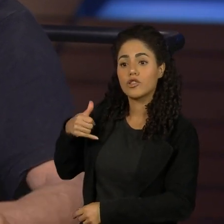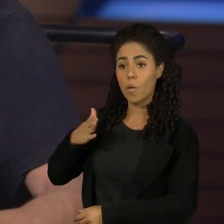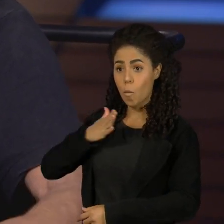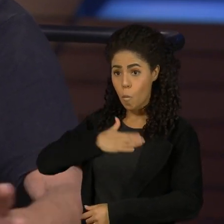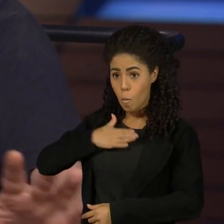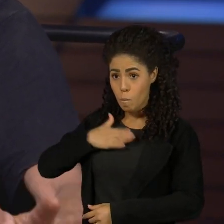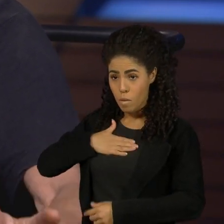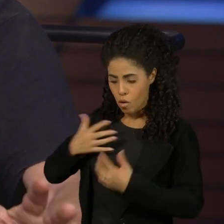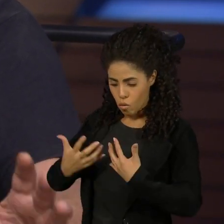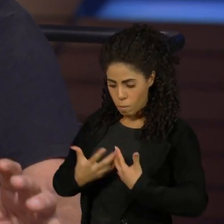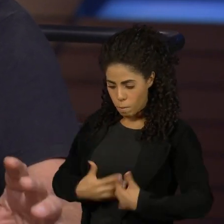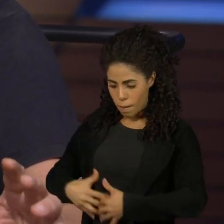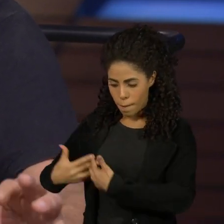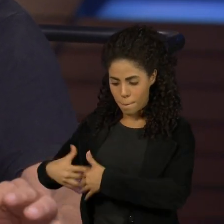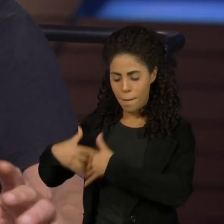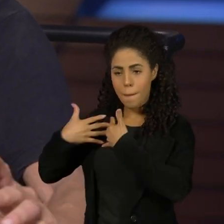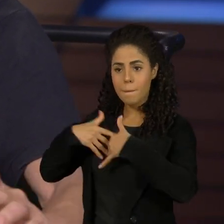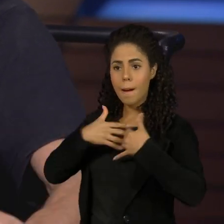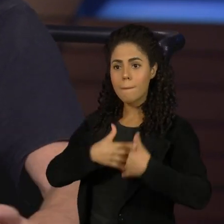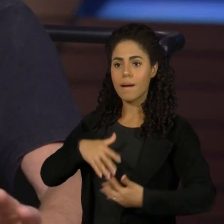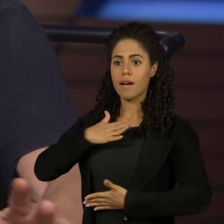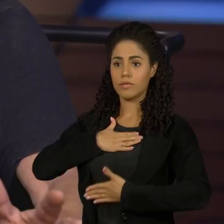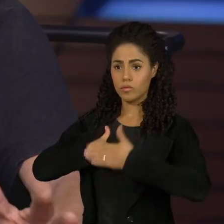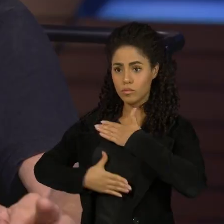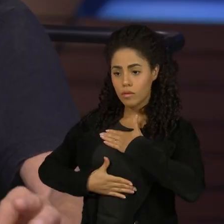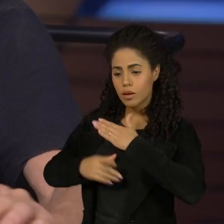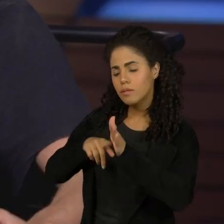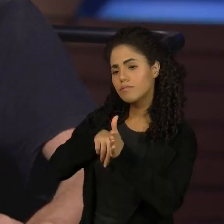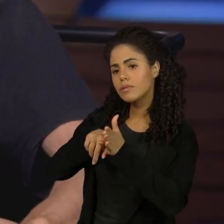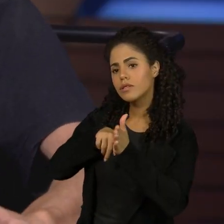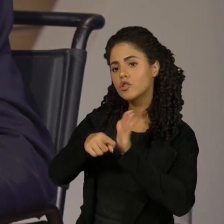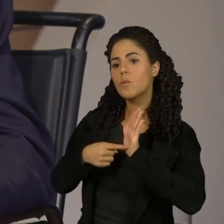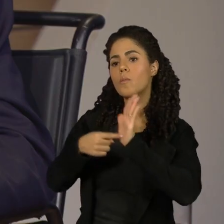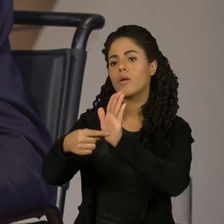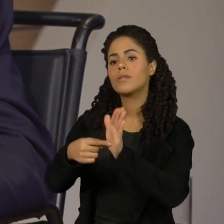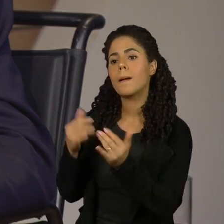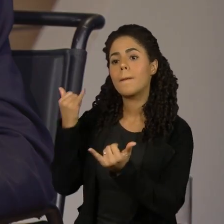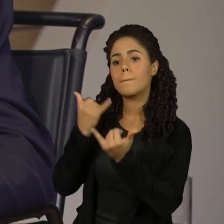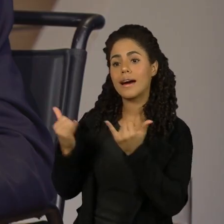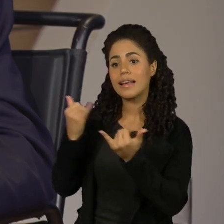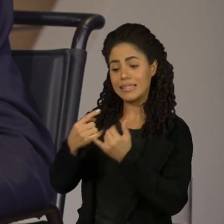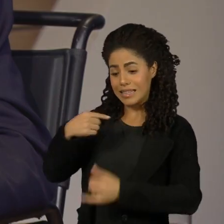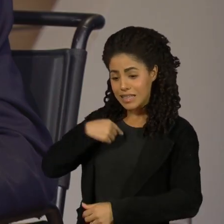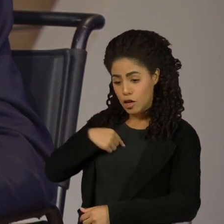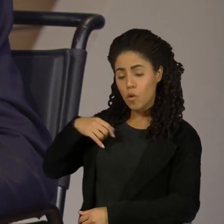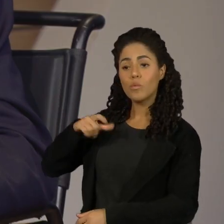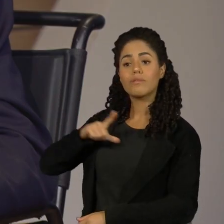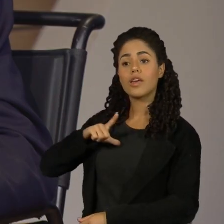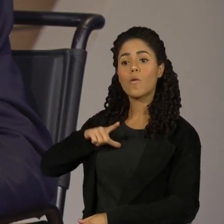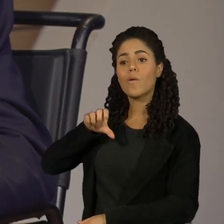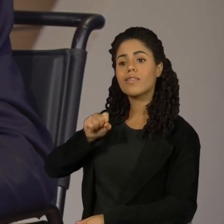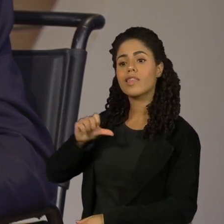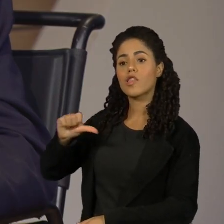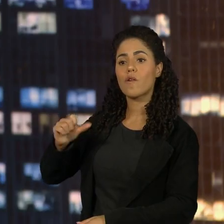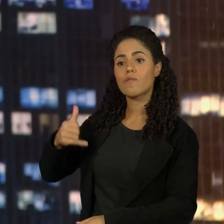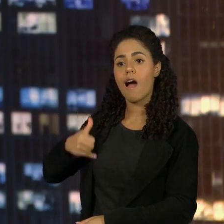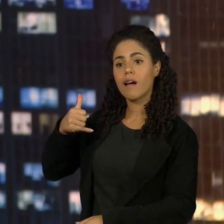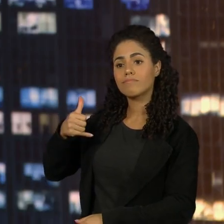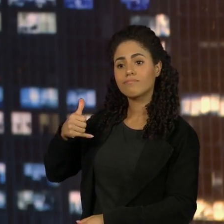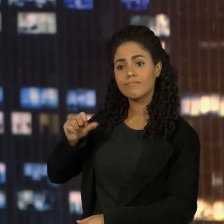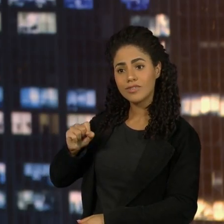organismo, baseado em algumas pesquisas, ele tem aproximadamente 80 anos. Doutor, as pessoas